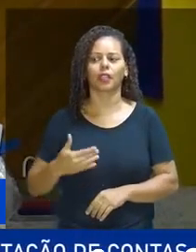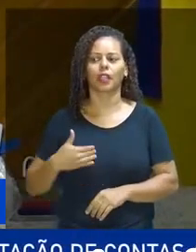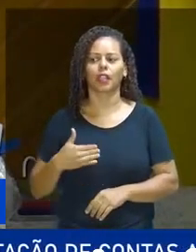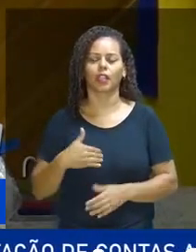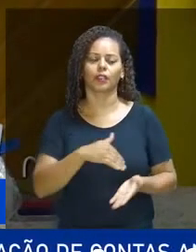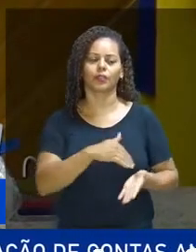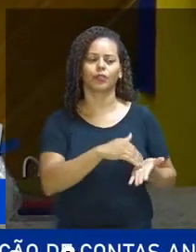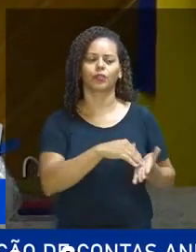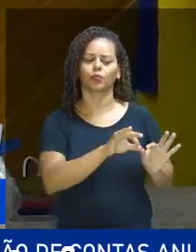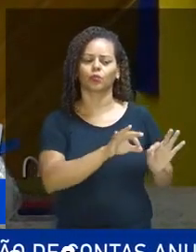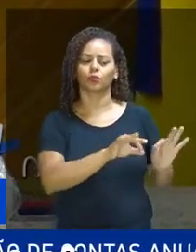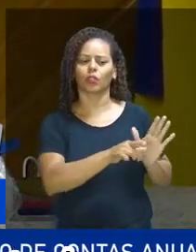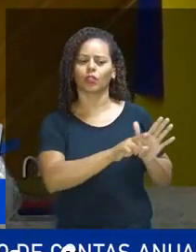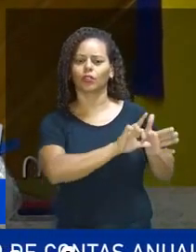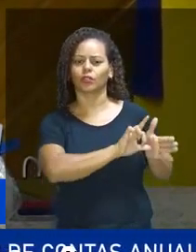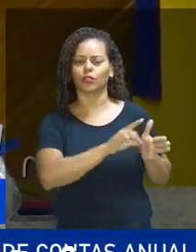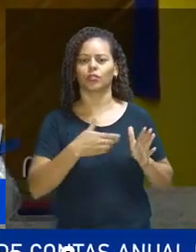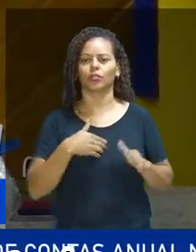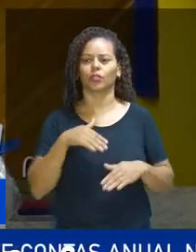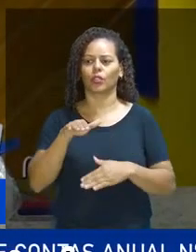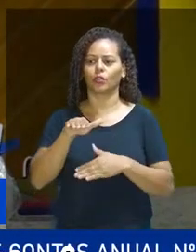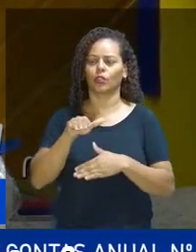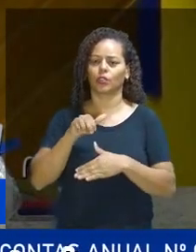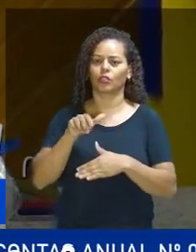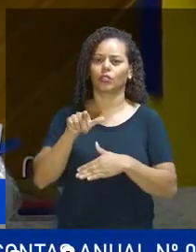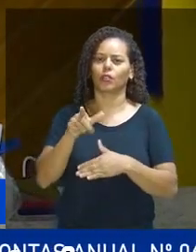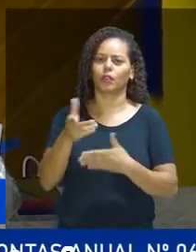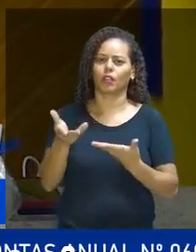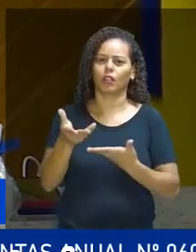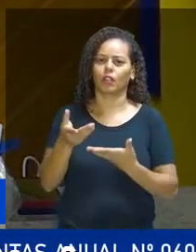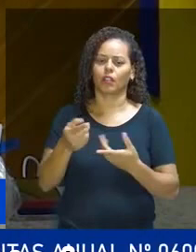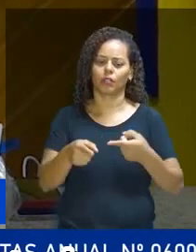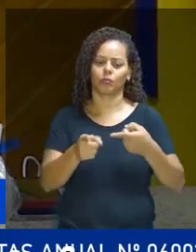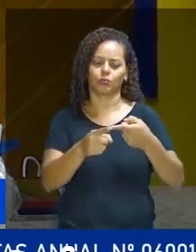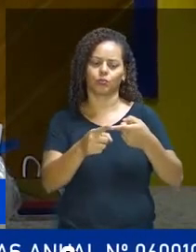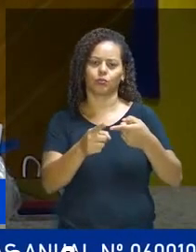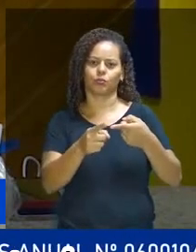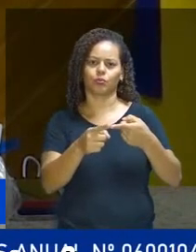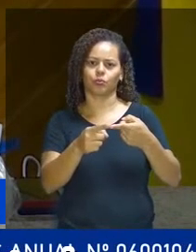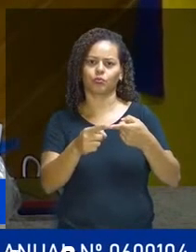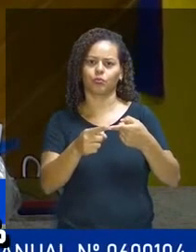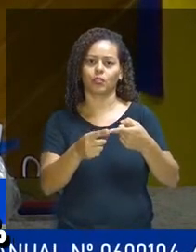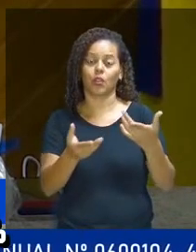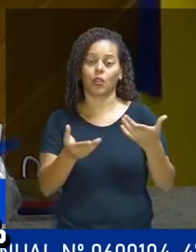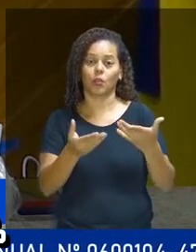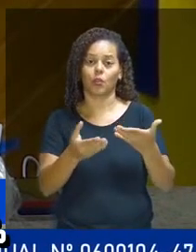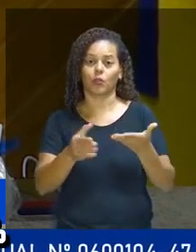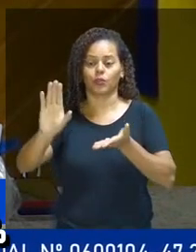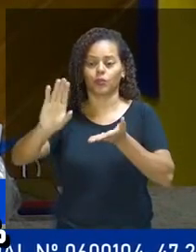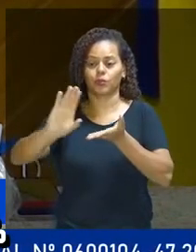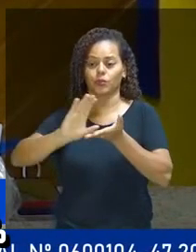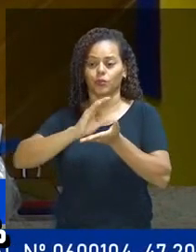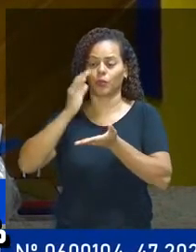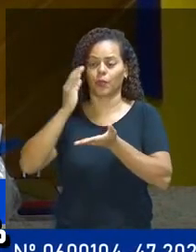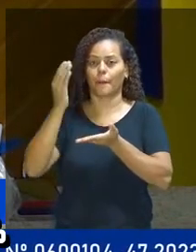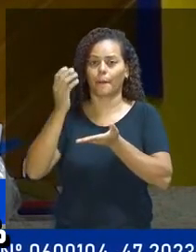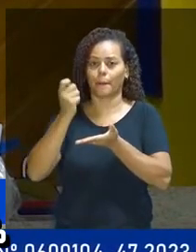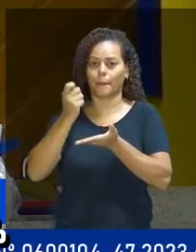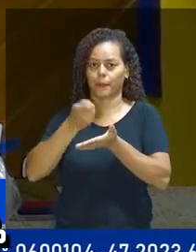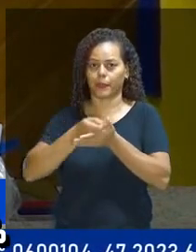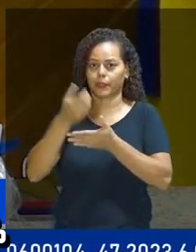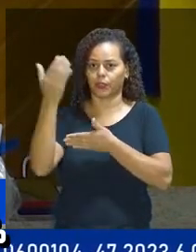organiza. Perfeito. Então, vamos chamar em julgamento o item 1 da pauta, é a prestação de contas anual